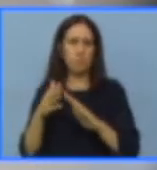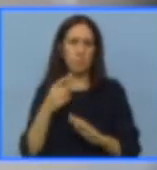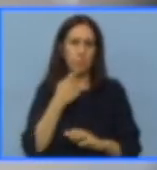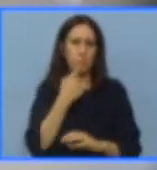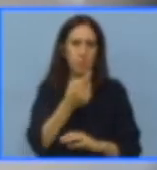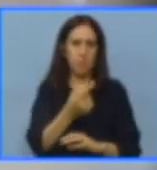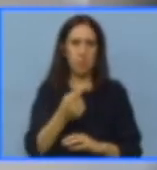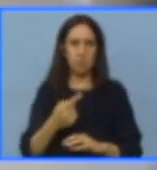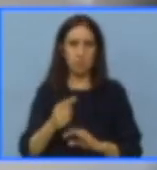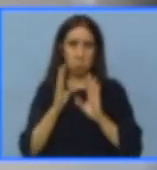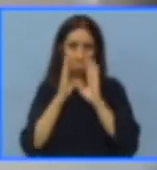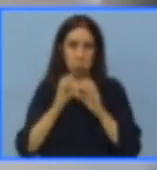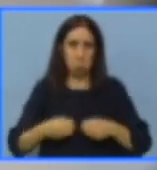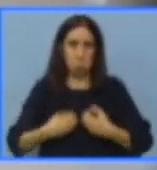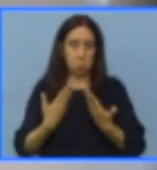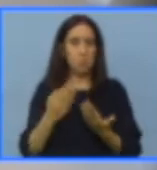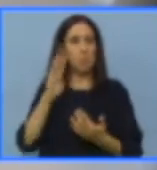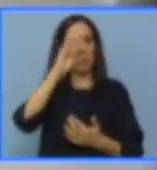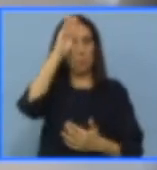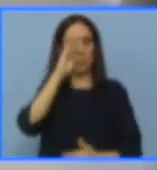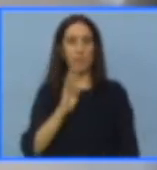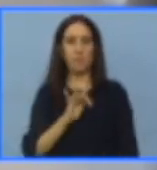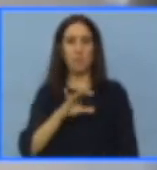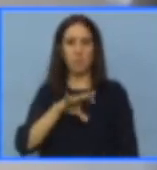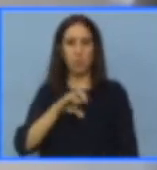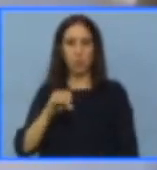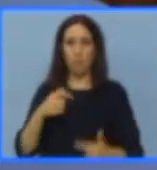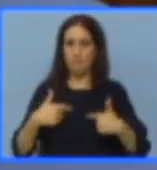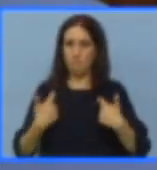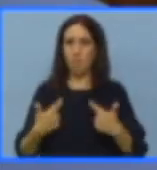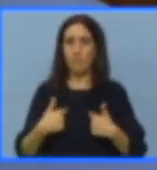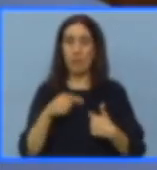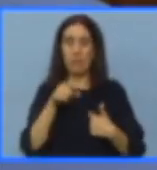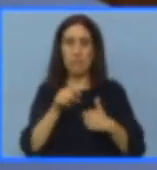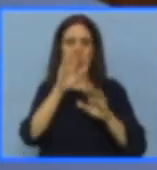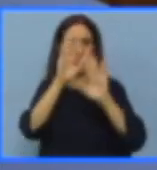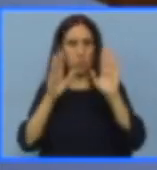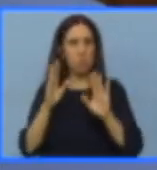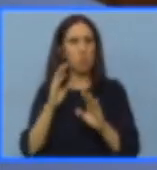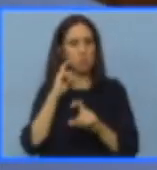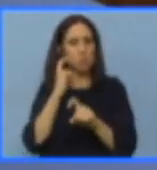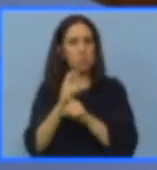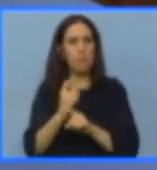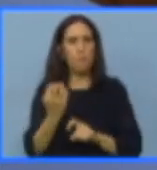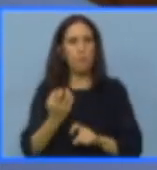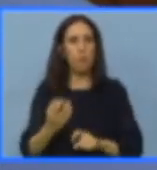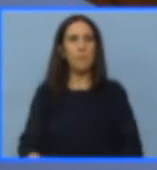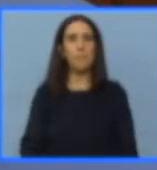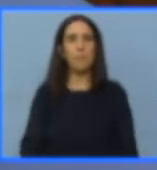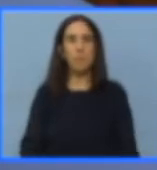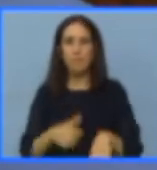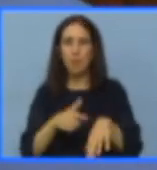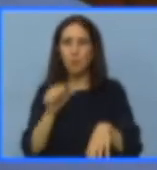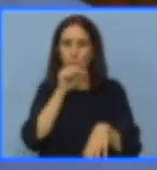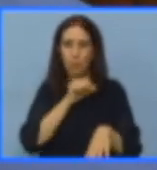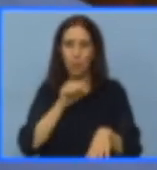enfim, cometer em confidência, do próprio Papa Francisco, que esteve muito atento à realização desta exposição, mas naturalmente... Para que acontecesse nesta altura em